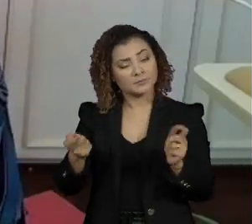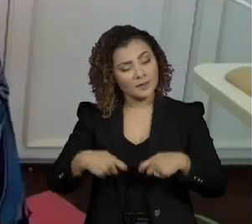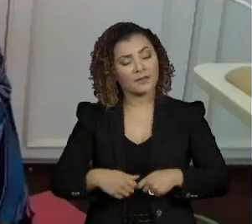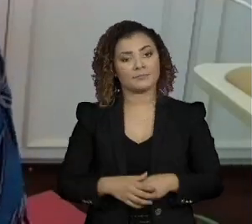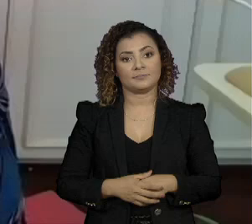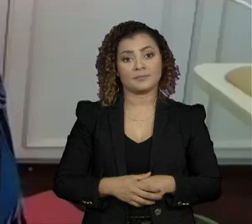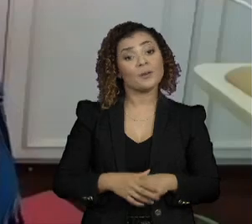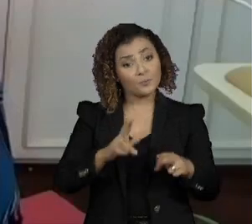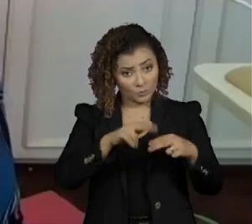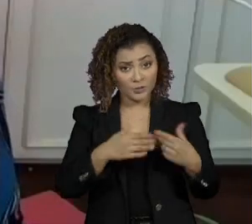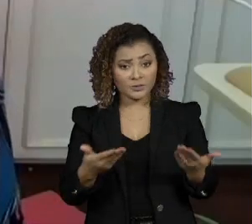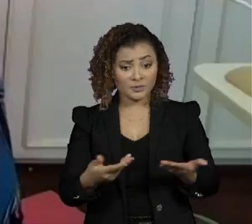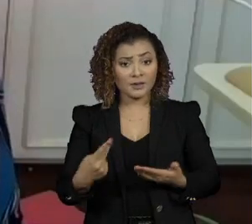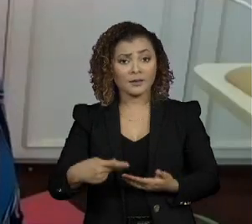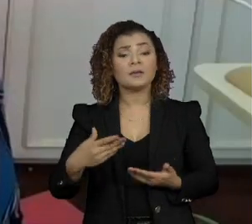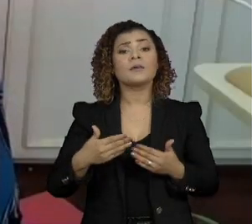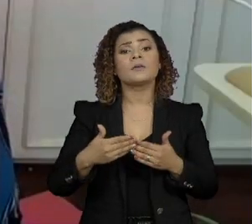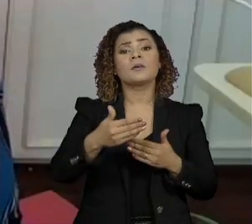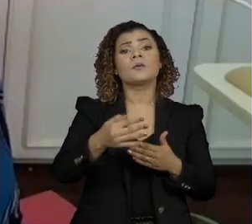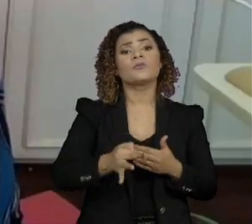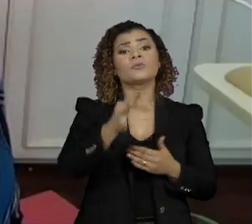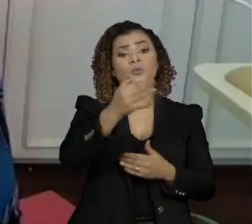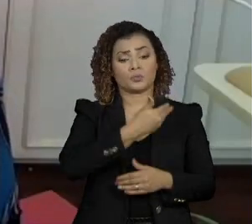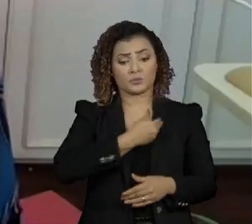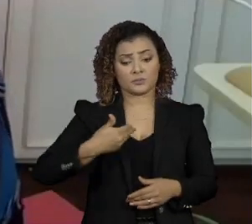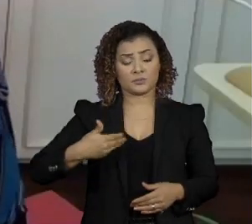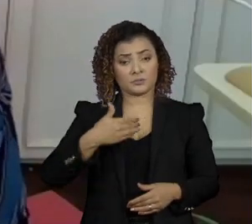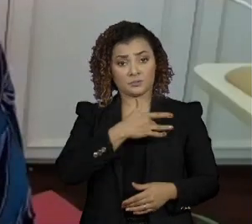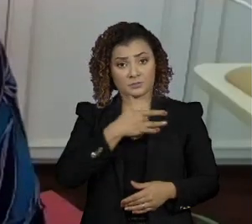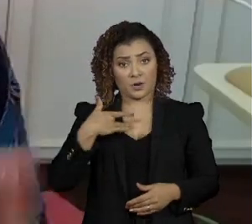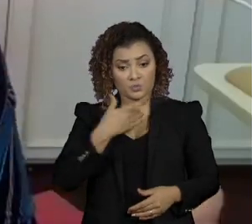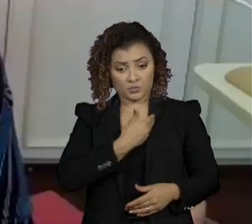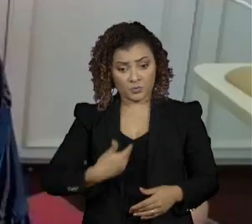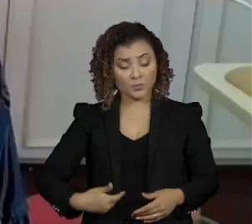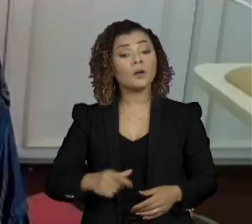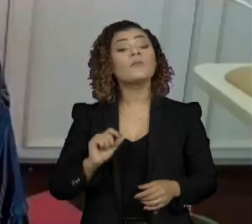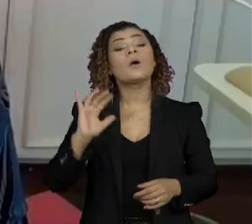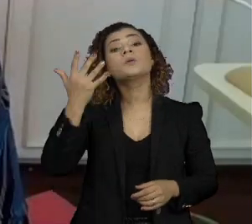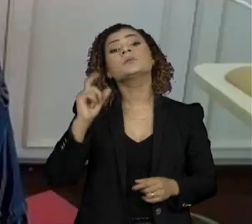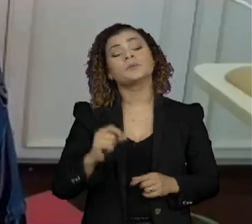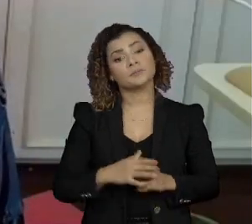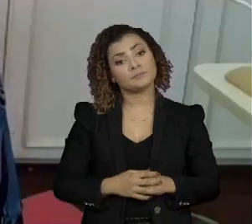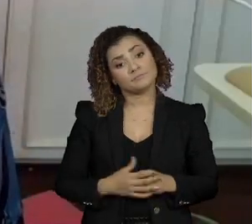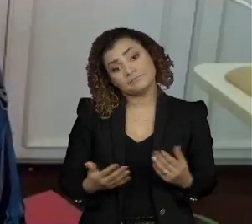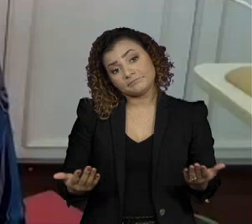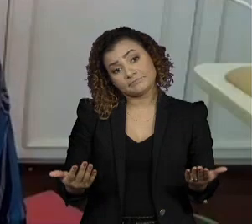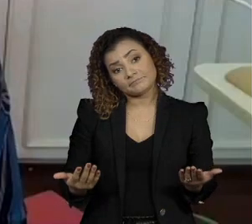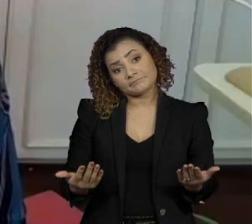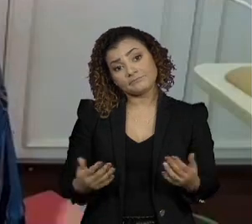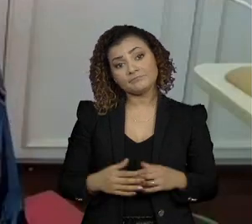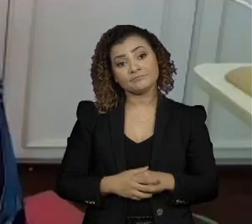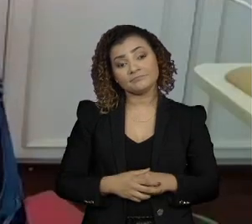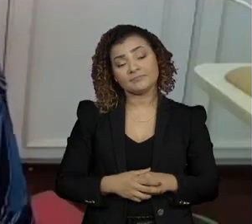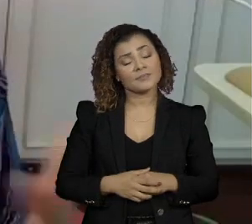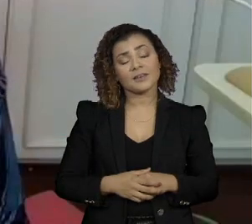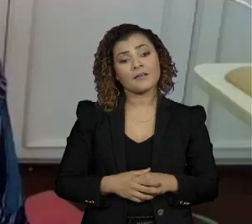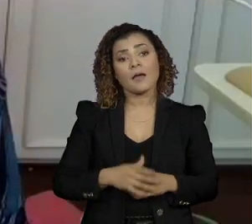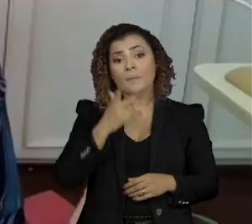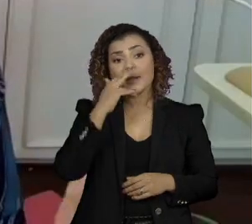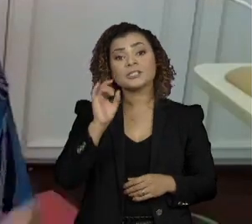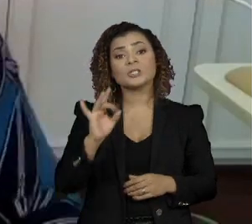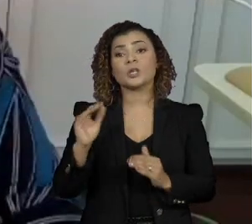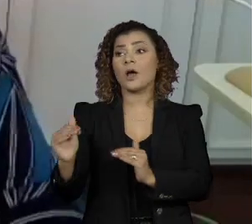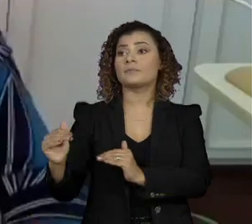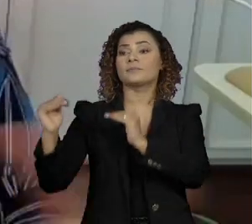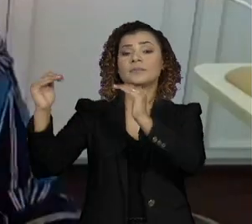vai causar a médio e longo prazo na saúde pública? A legitimação do charlatanismo de colarinho branco. Agora é a autonomia